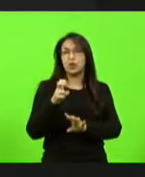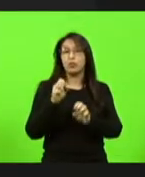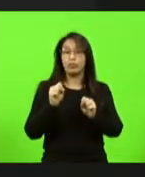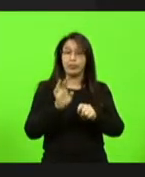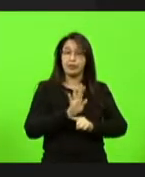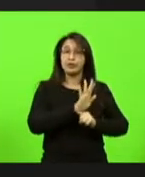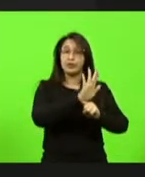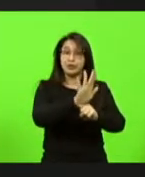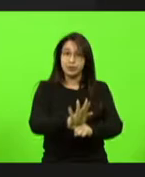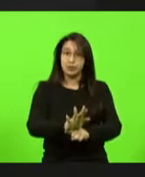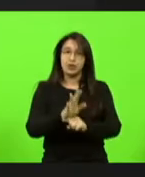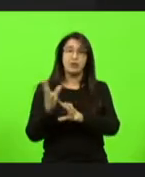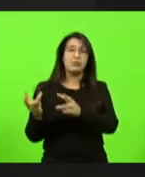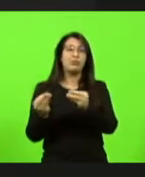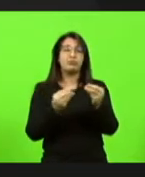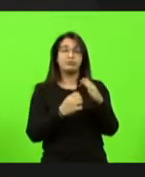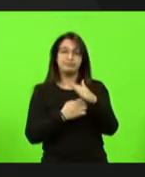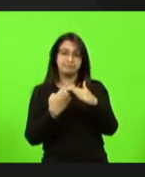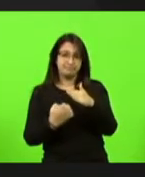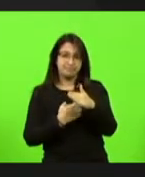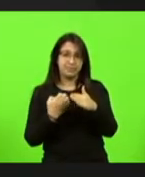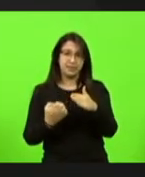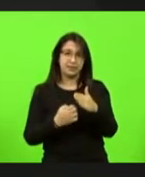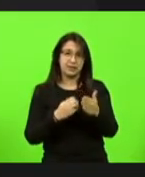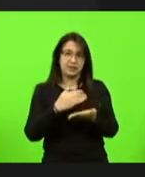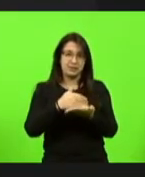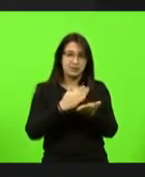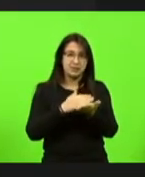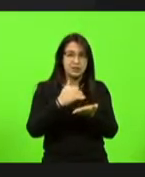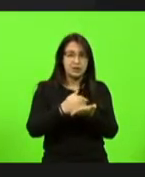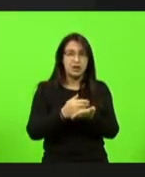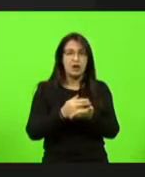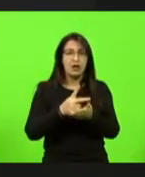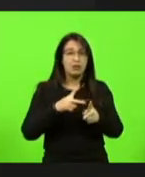empresários a parcelar e continuar a sua vida.